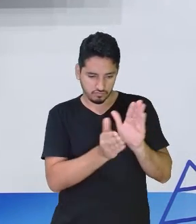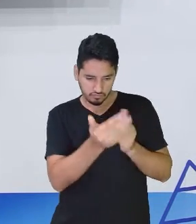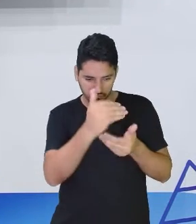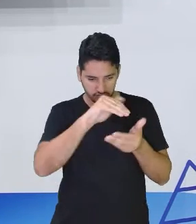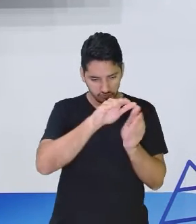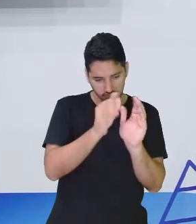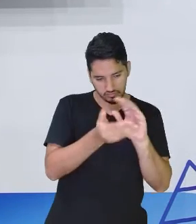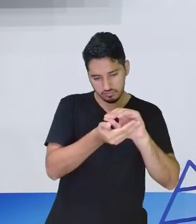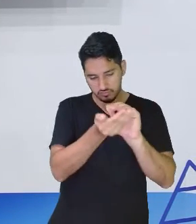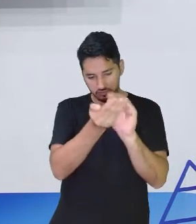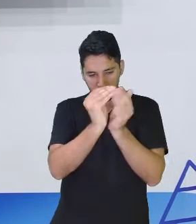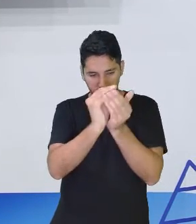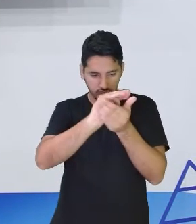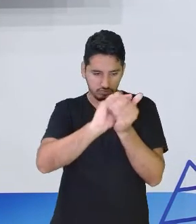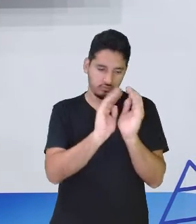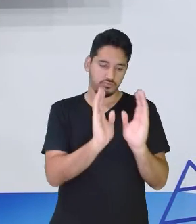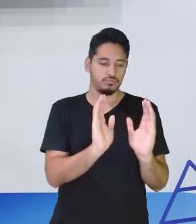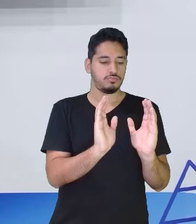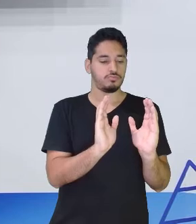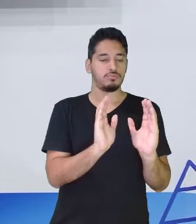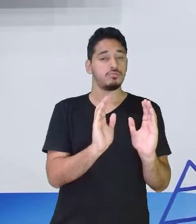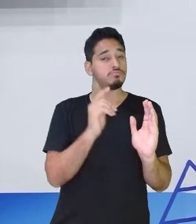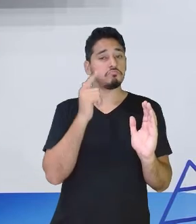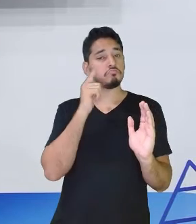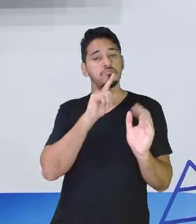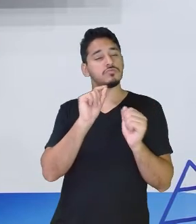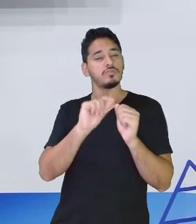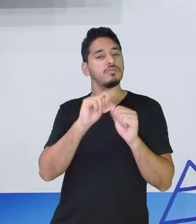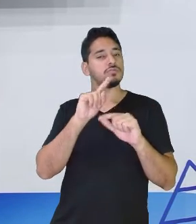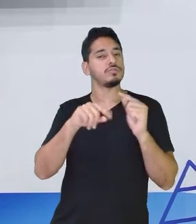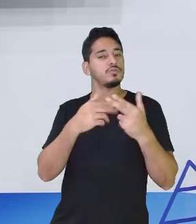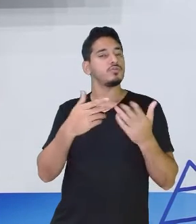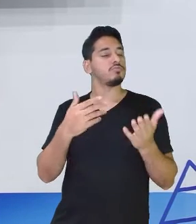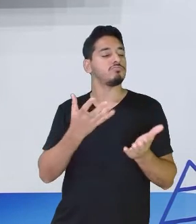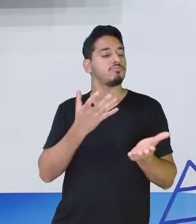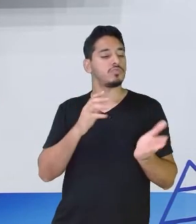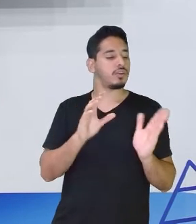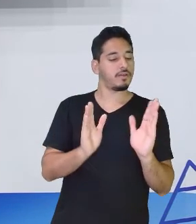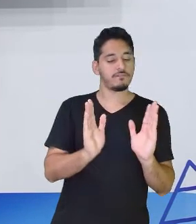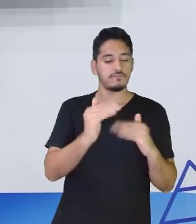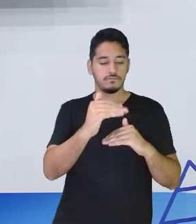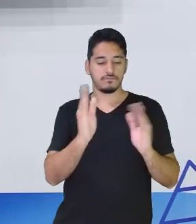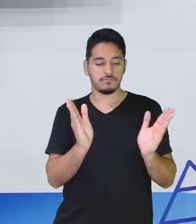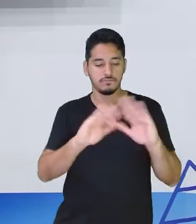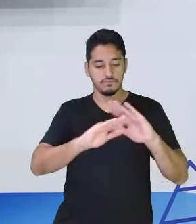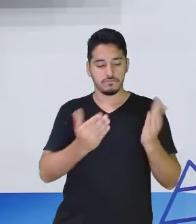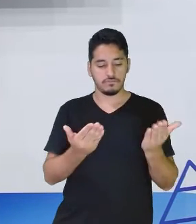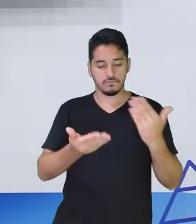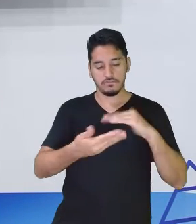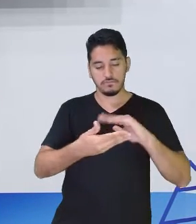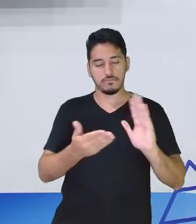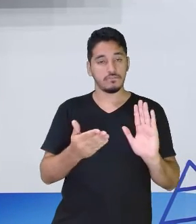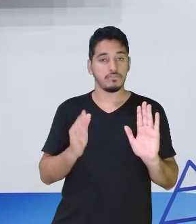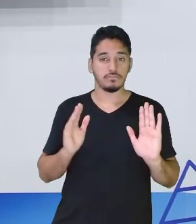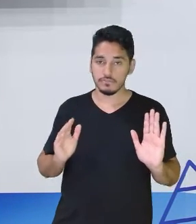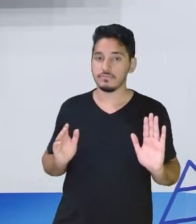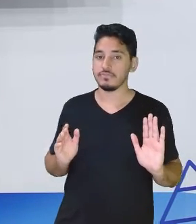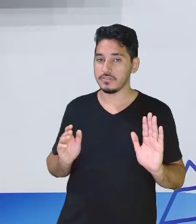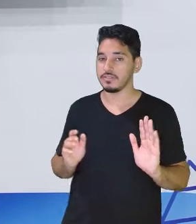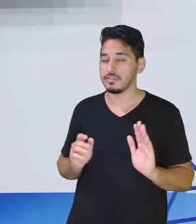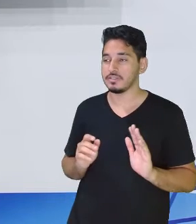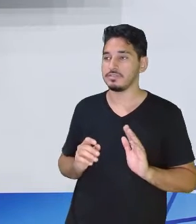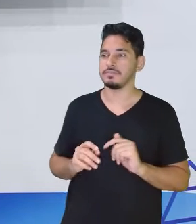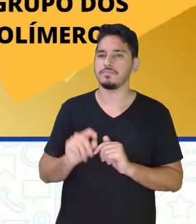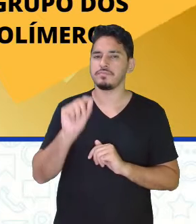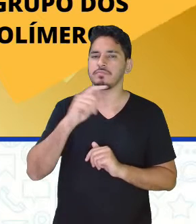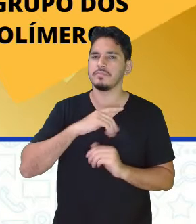molde, onde ele consegue, né, realizar aquilo que a gente está querendo que ele faça, no que diz respeito ao formato. O